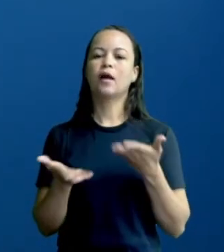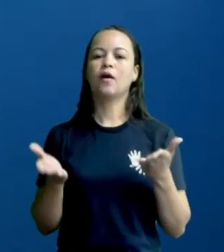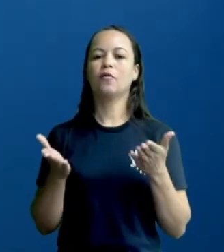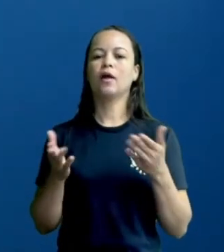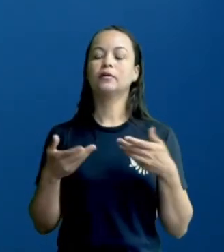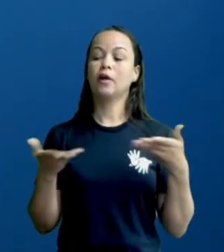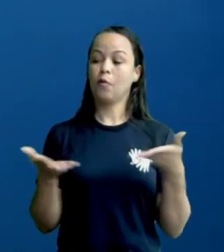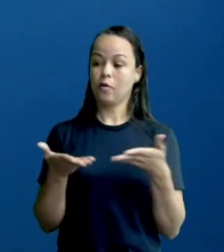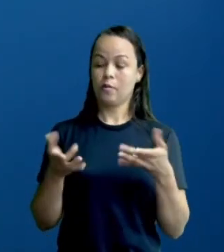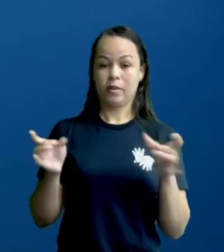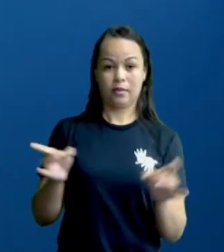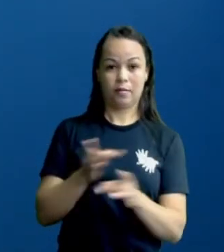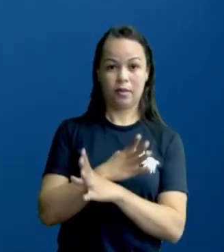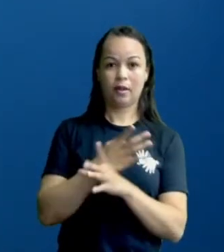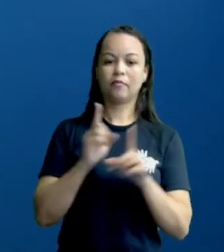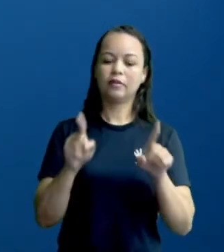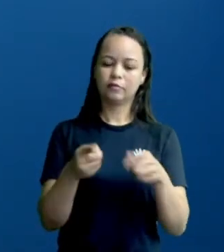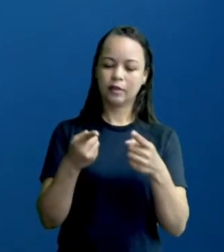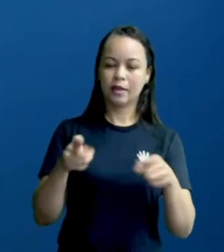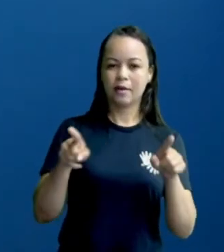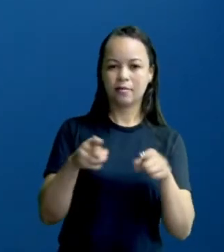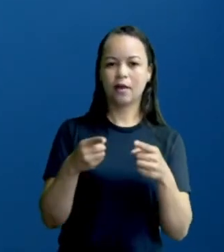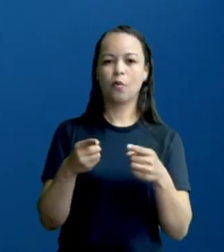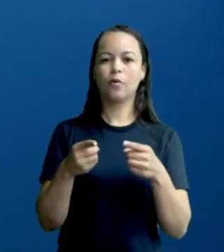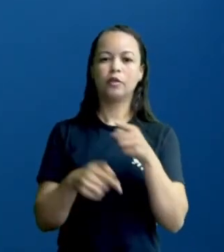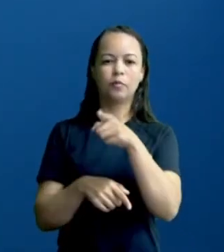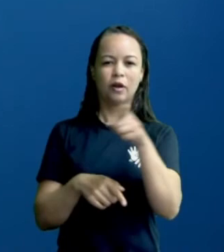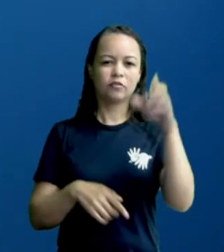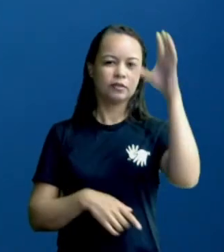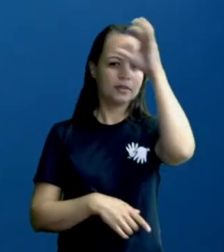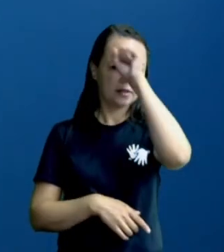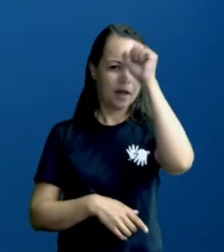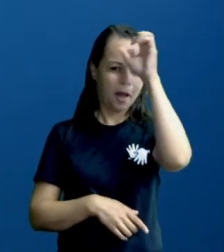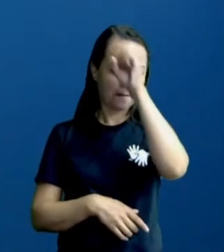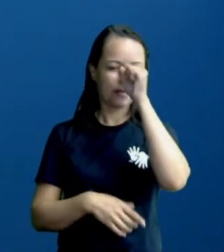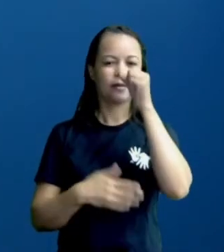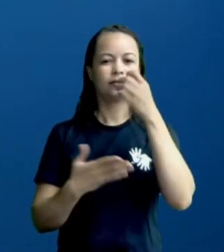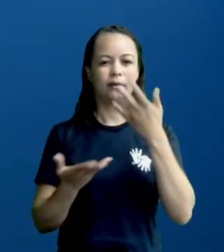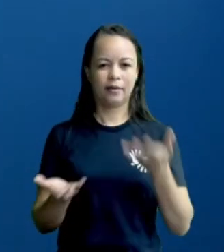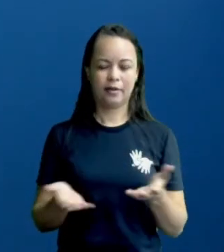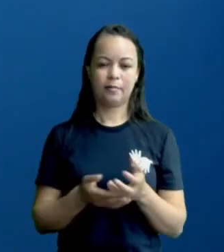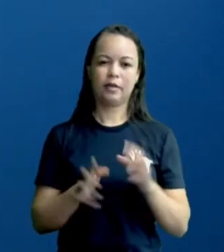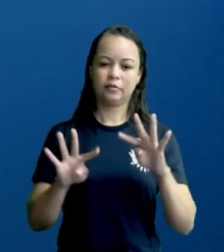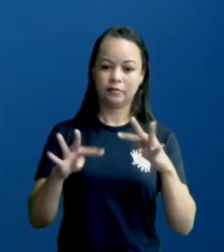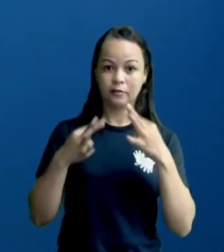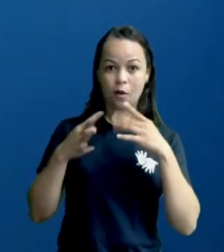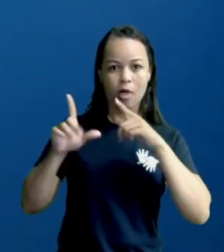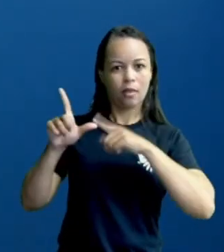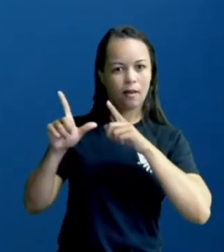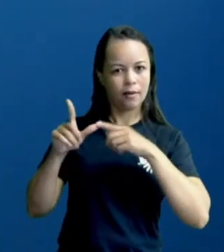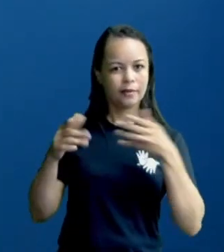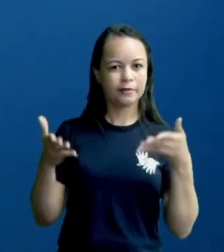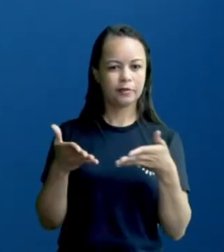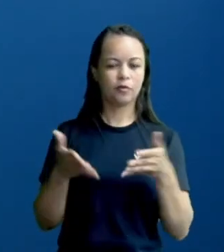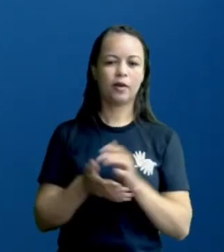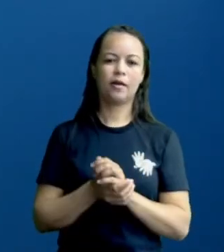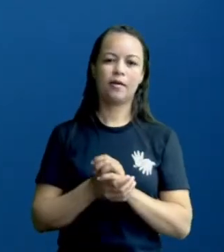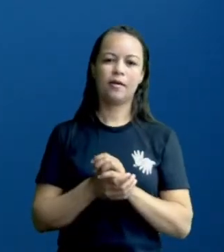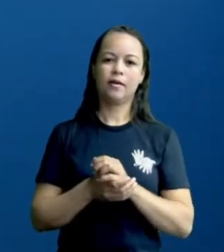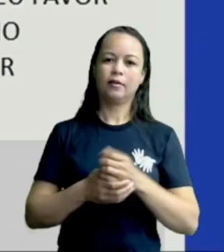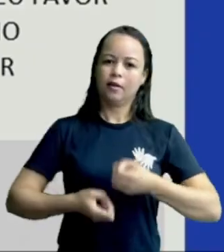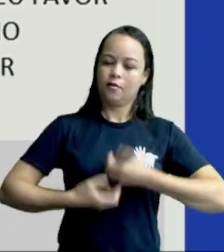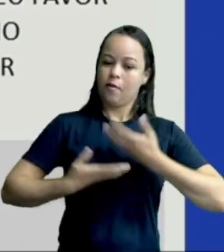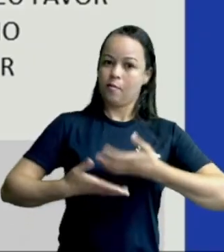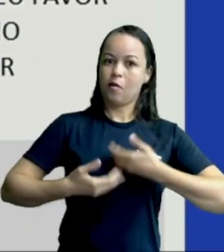de hoje, a gente vai mais uma vez cantar um hino para você aprender e preste atenção na letra agora e ó, canta com